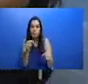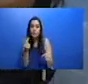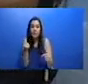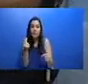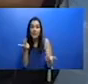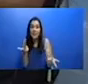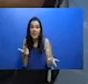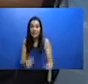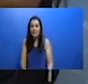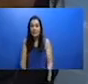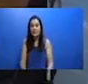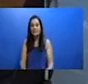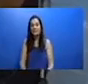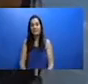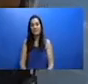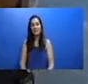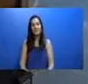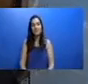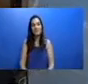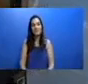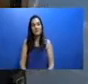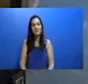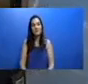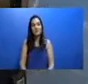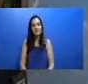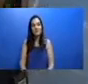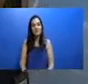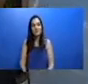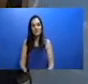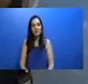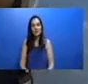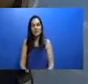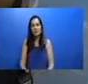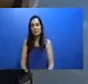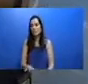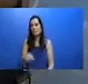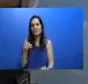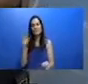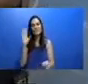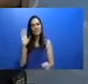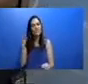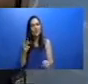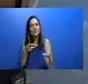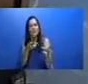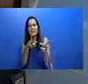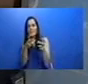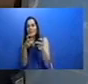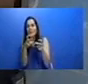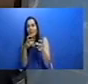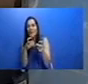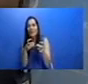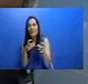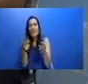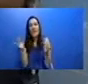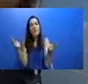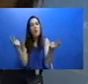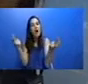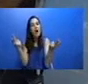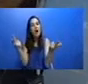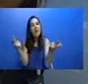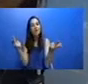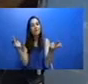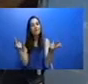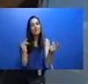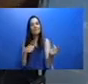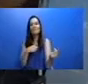que na papelaria B. Se nós já percebemos que o preço é o mesmo, né? Variou aqui porque